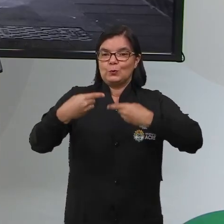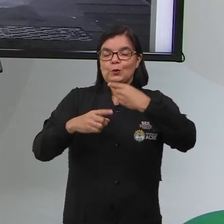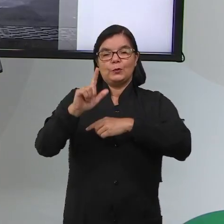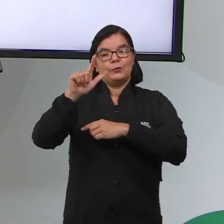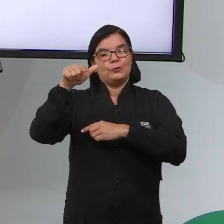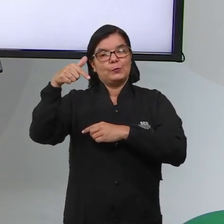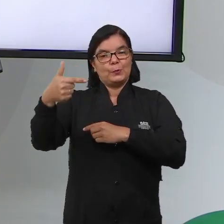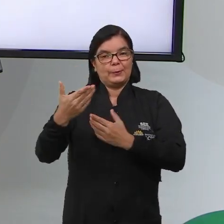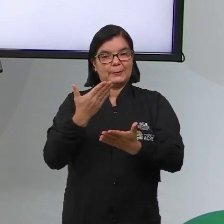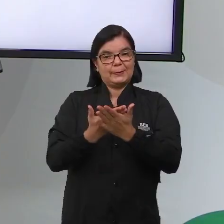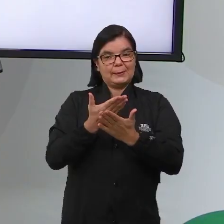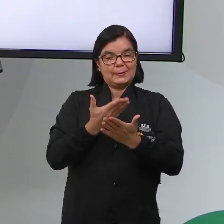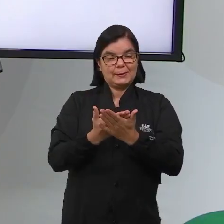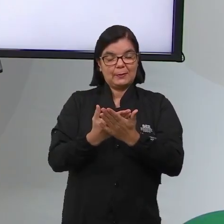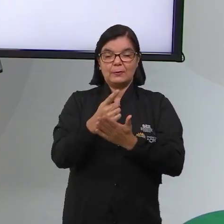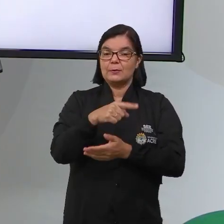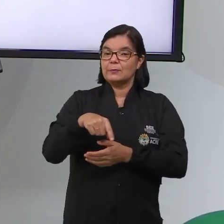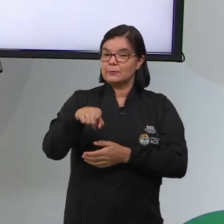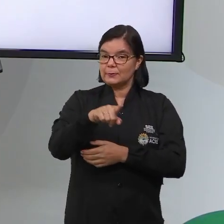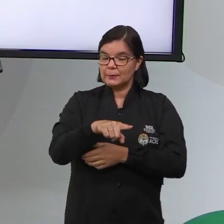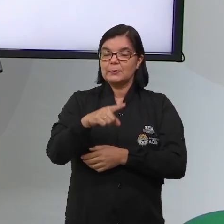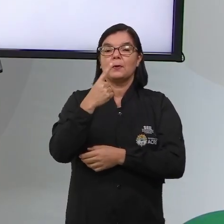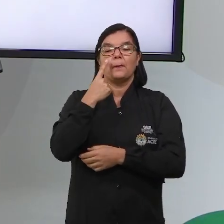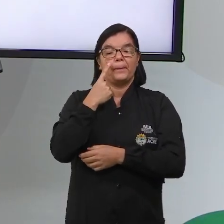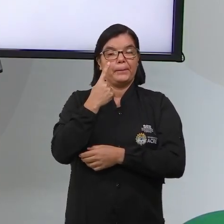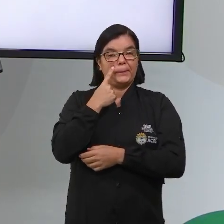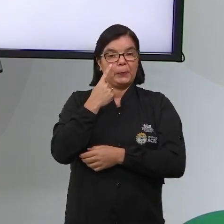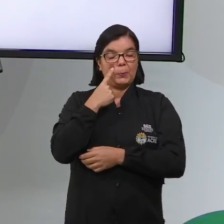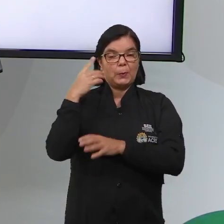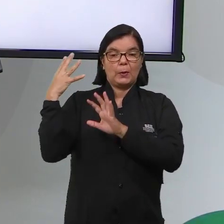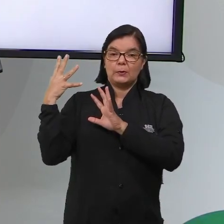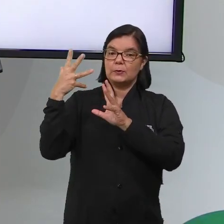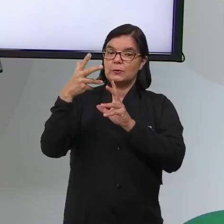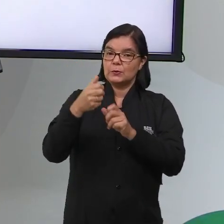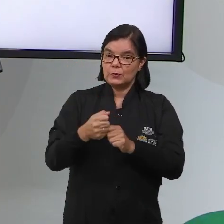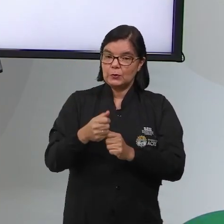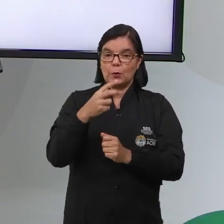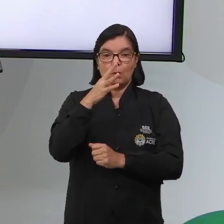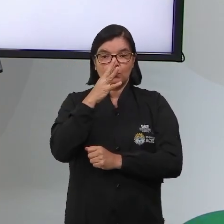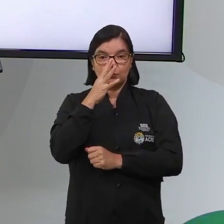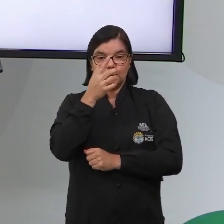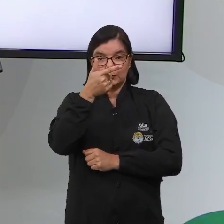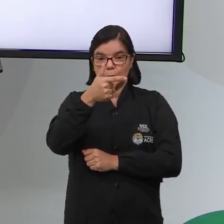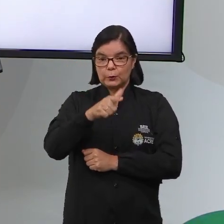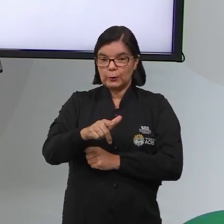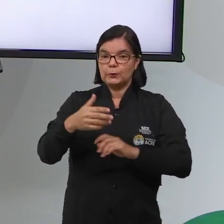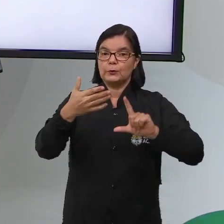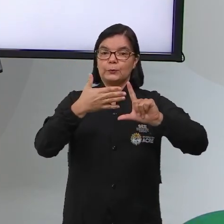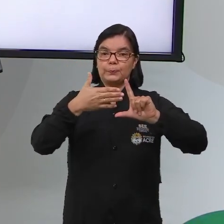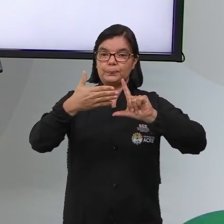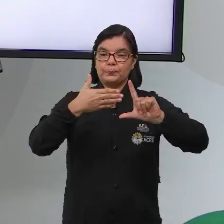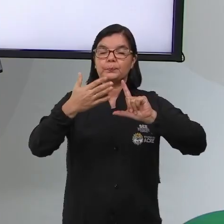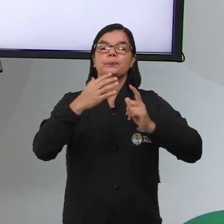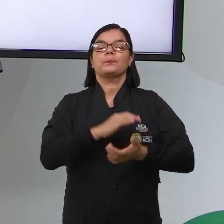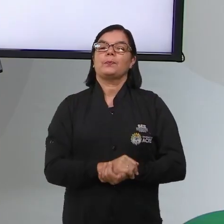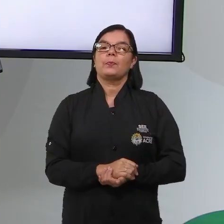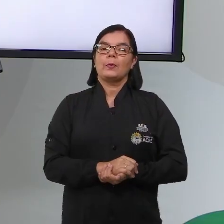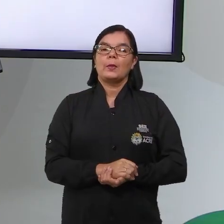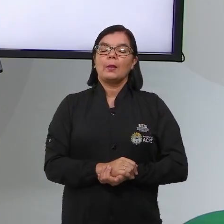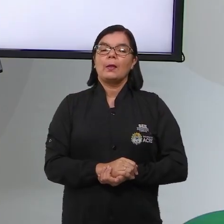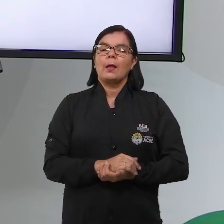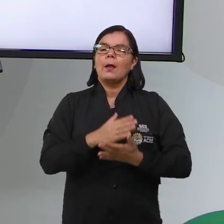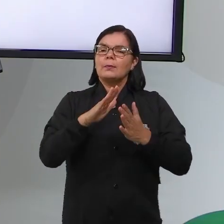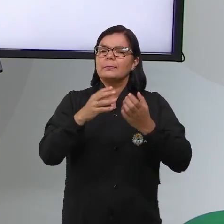outras videoaulas que você pode estar retomando e assisti-las novamente. Agora nós